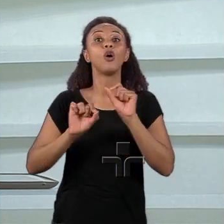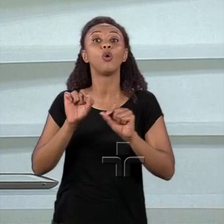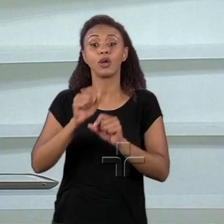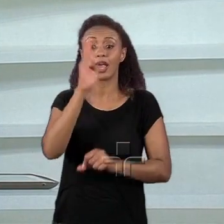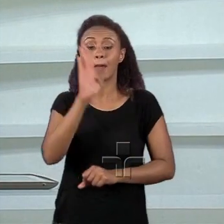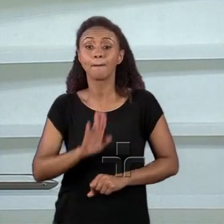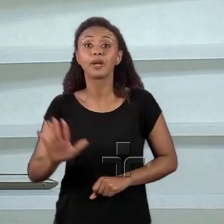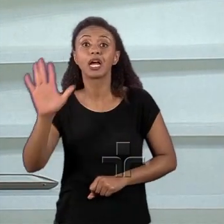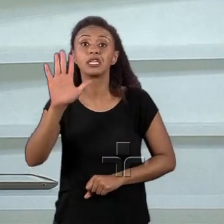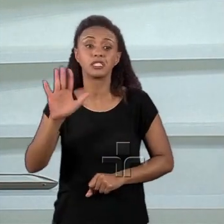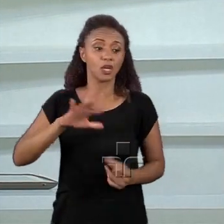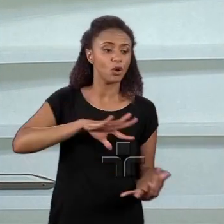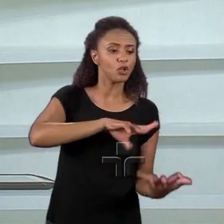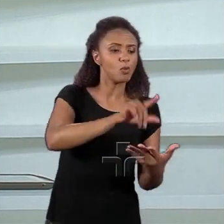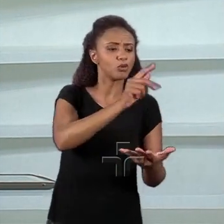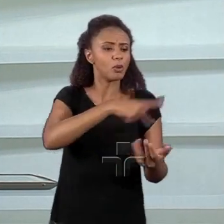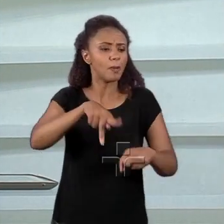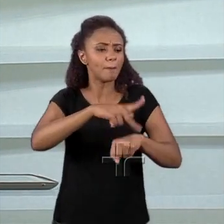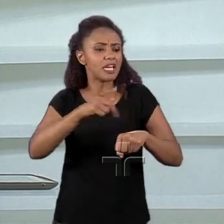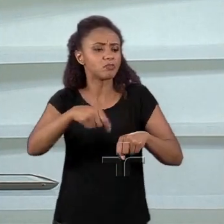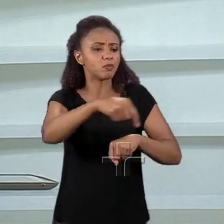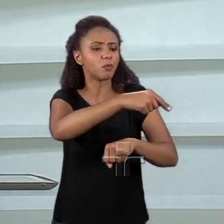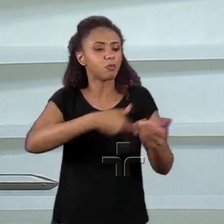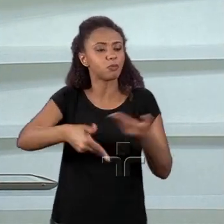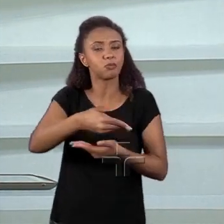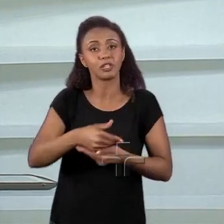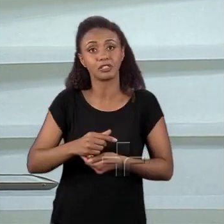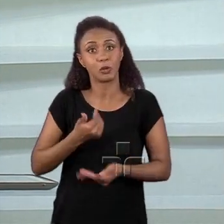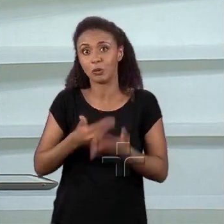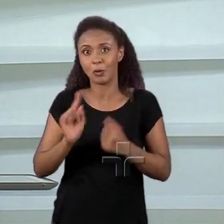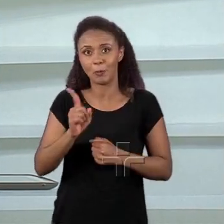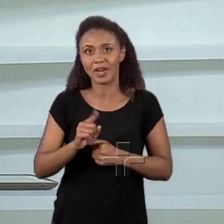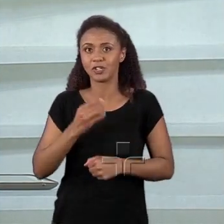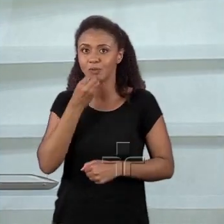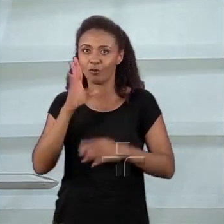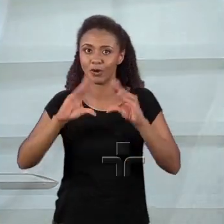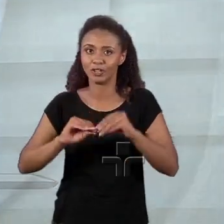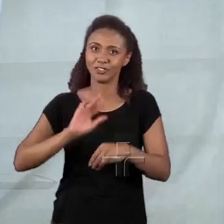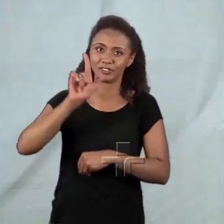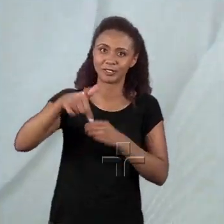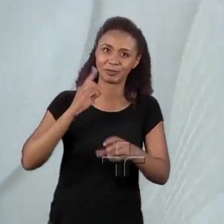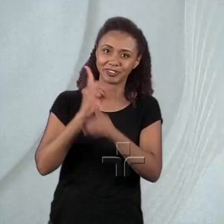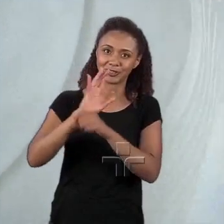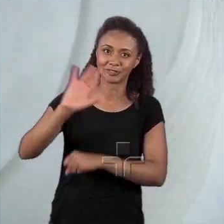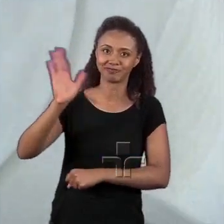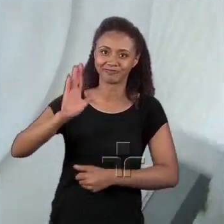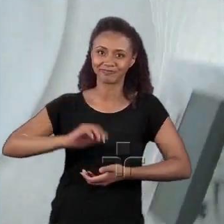Brasil com o mundo. Não perca. Boa noite e até lá.